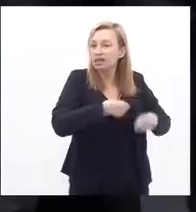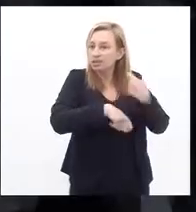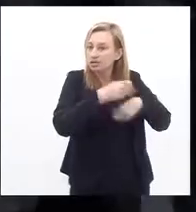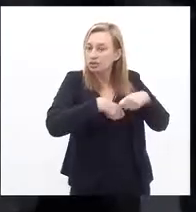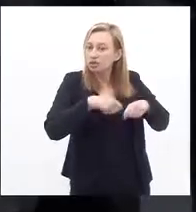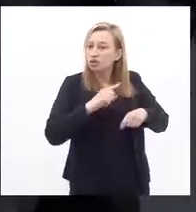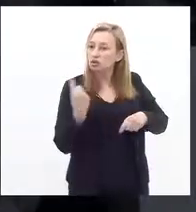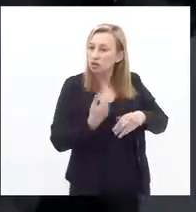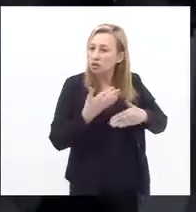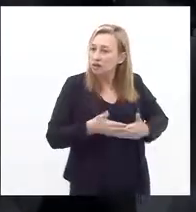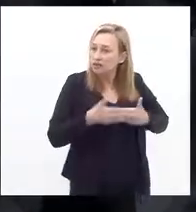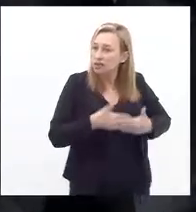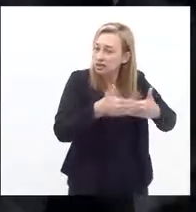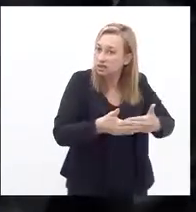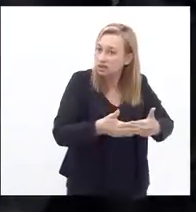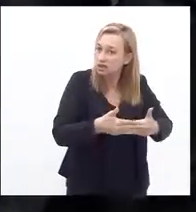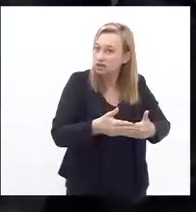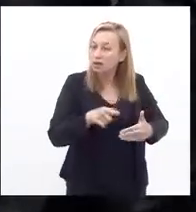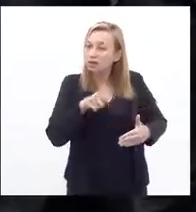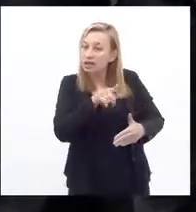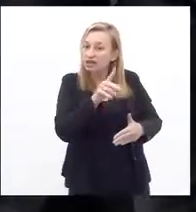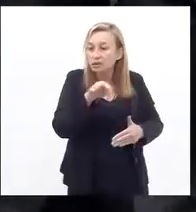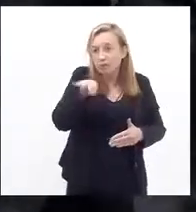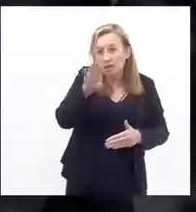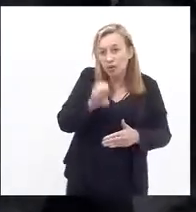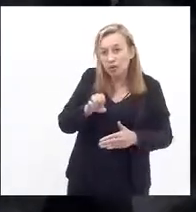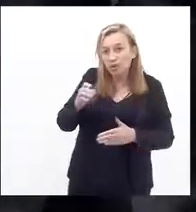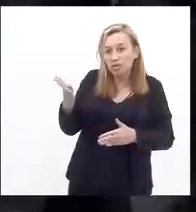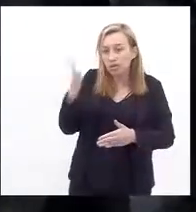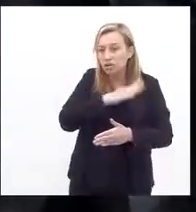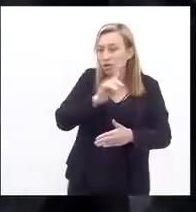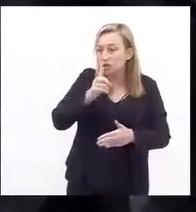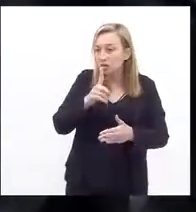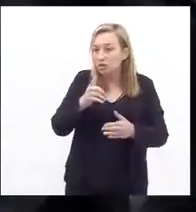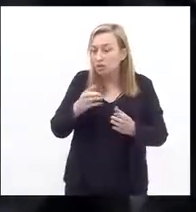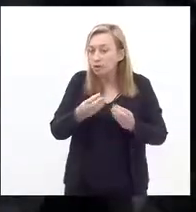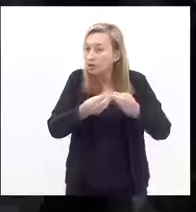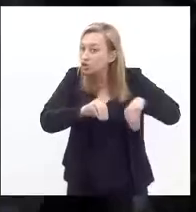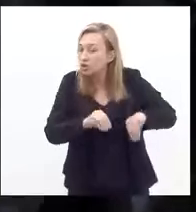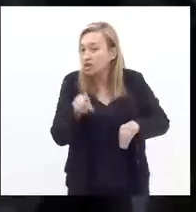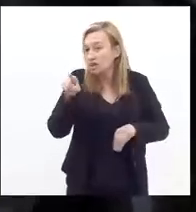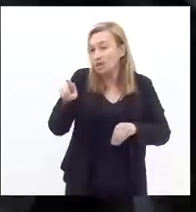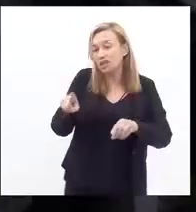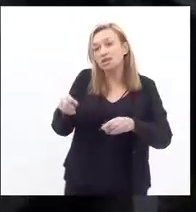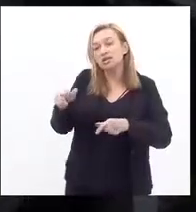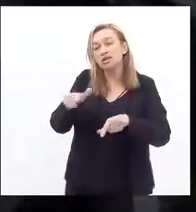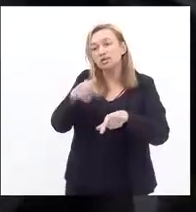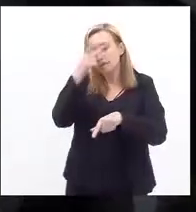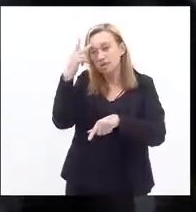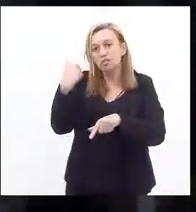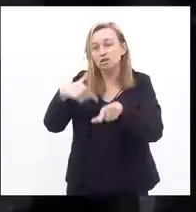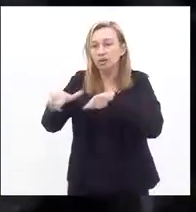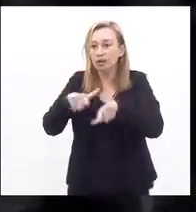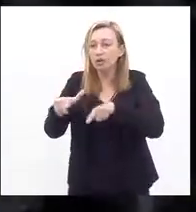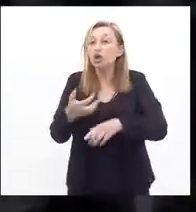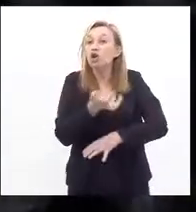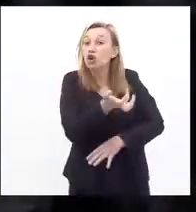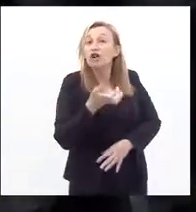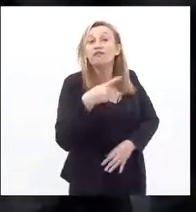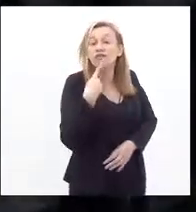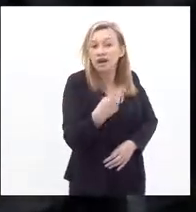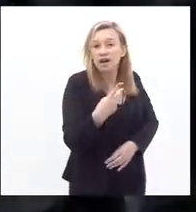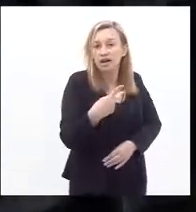e vamos para que pacote de maldades não atingir esses trabalhadores eu quero